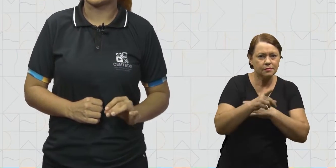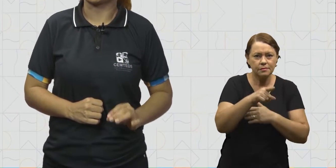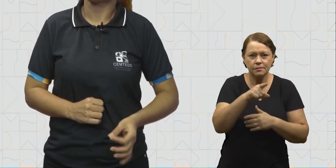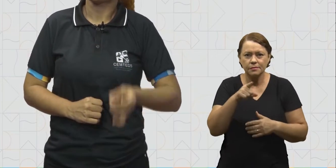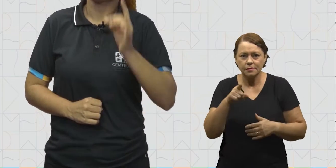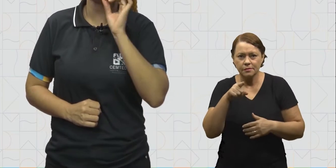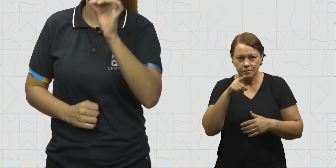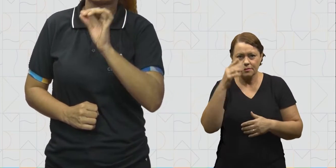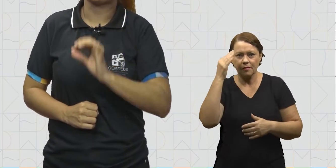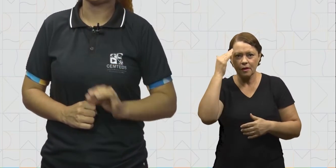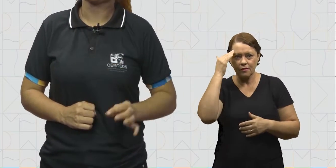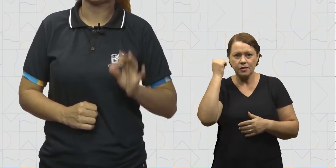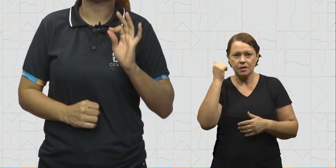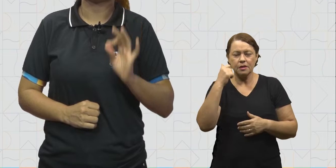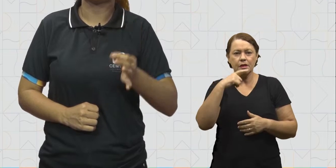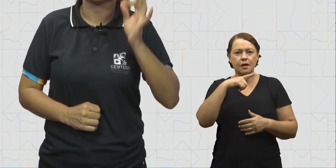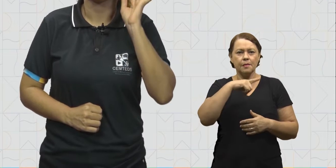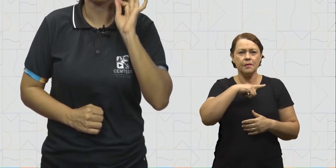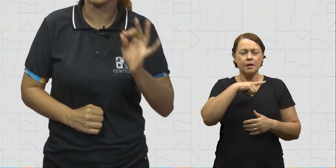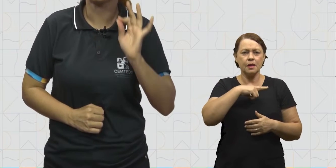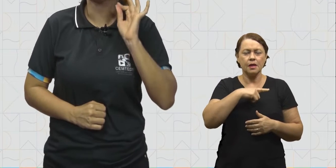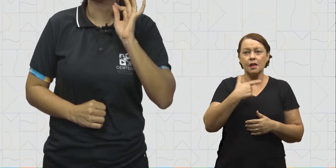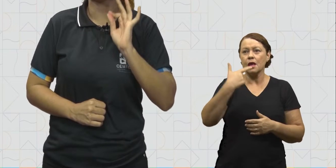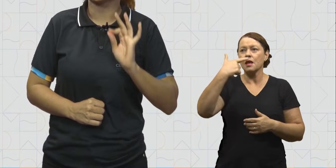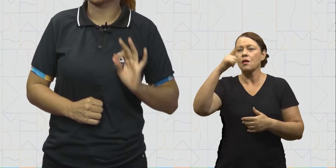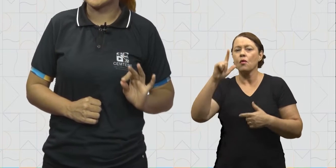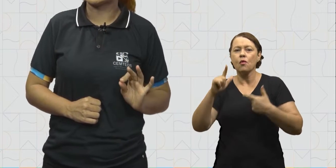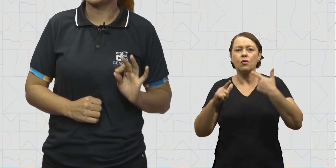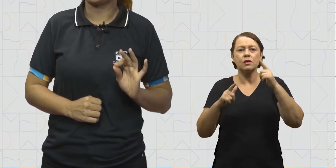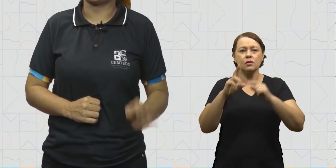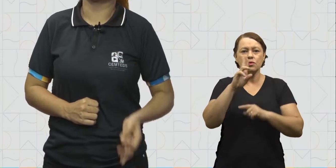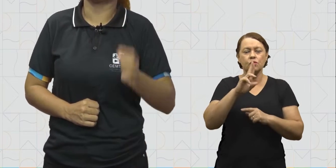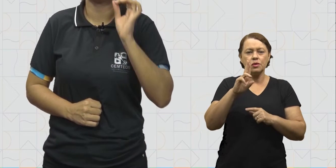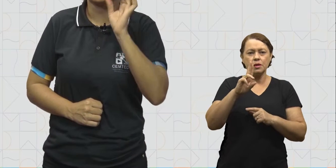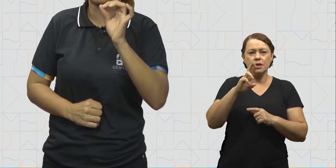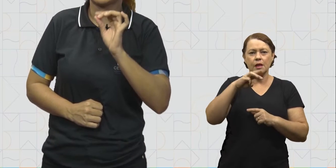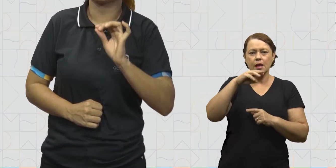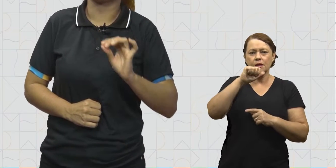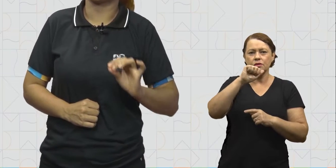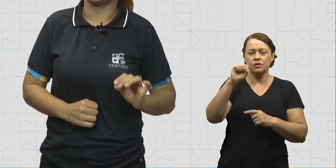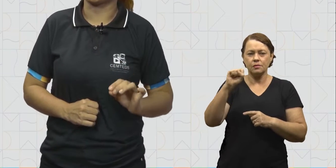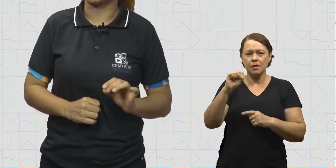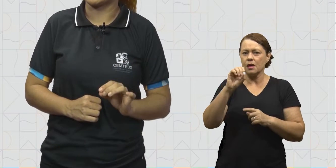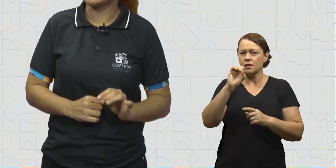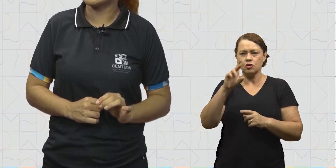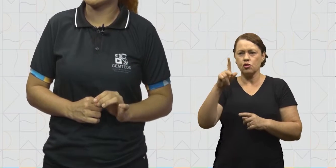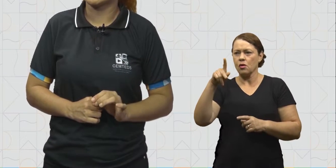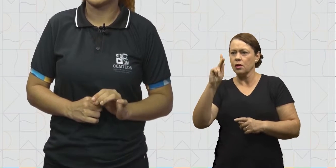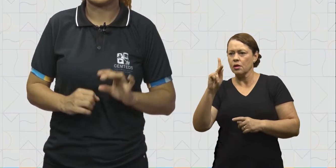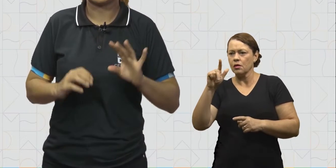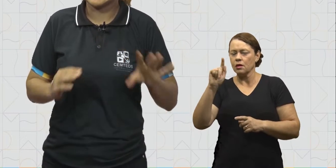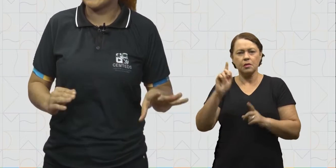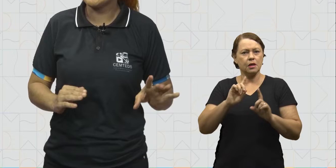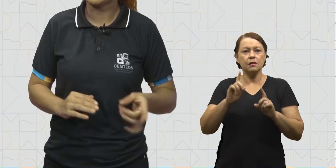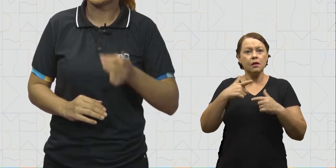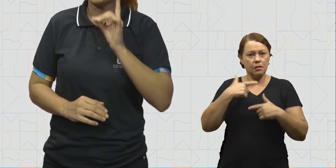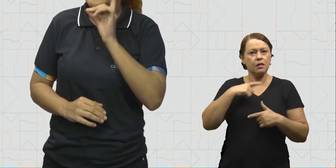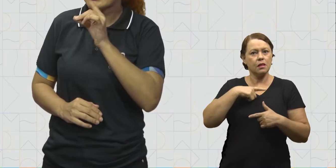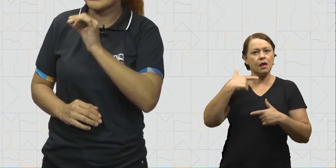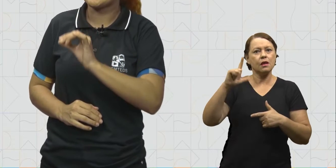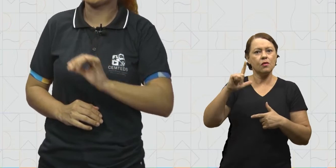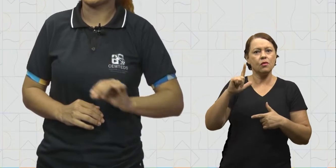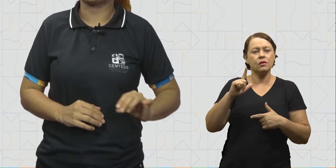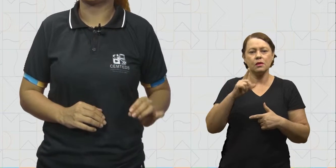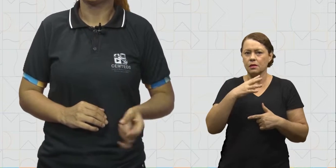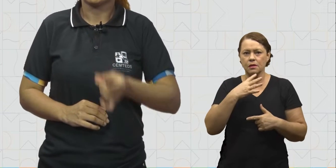para você. Você sabia que existem outras unidades de massa fora o quilograma e o grama? Não?